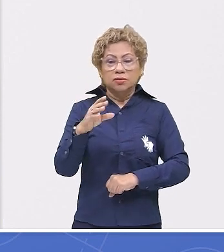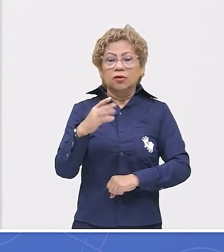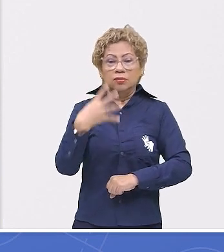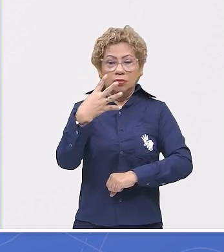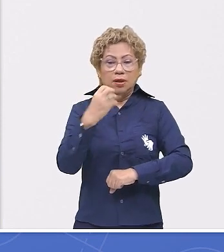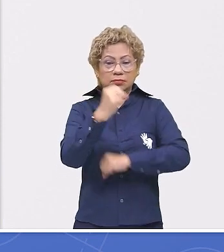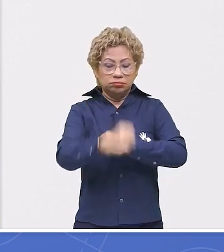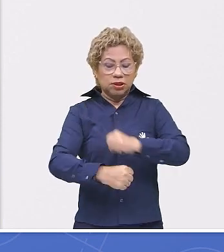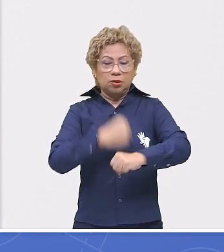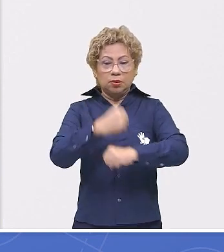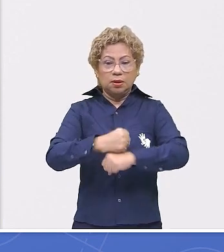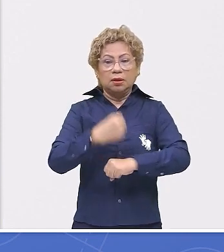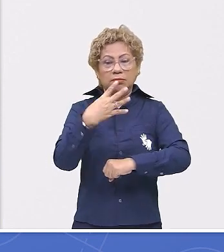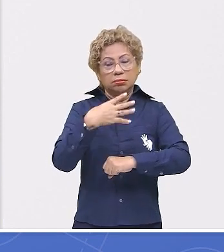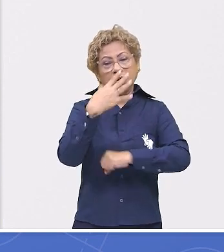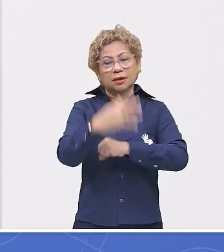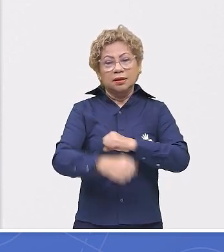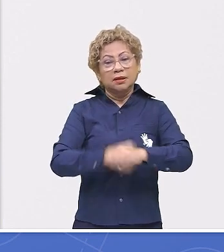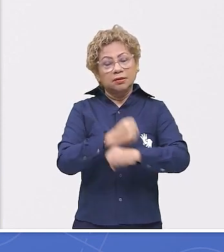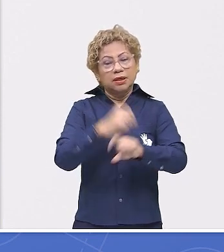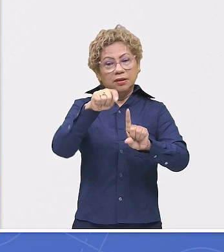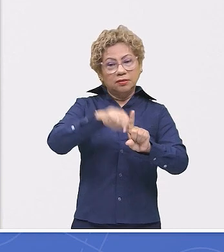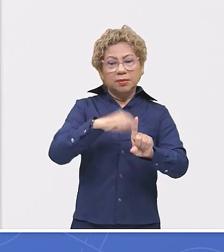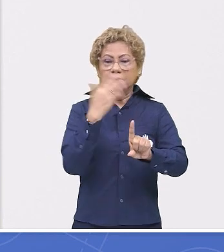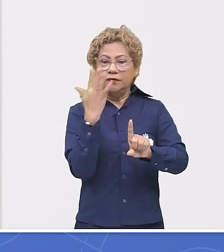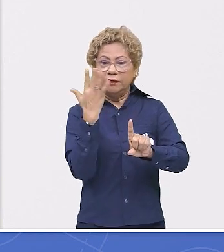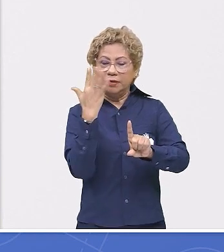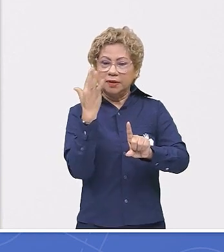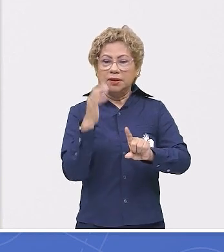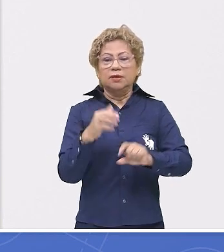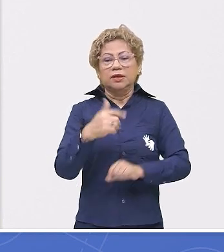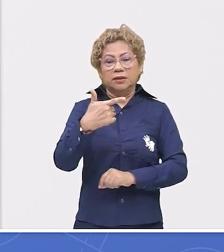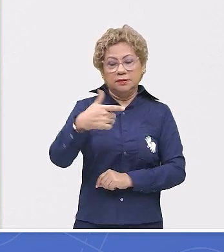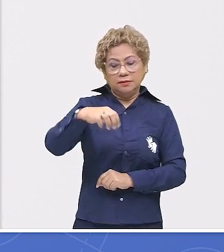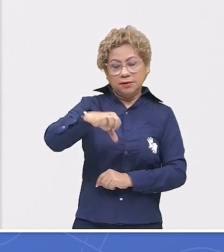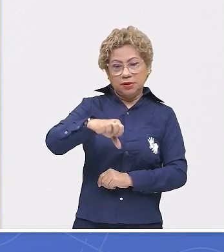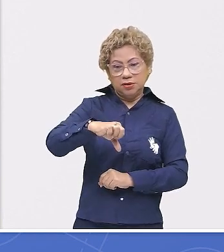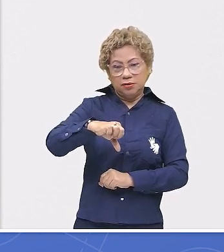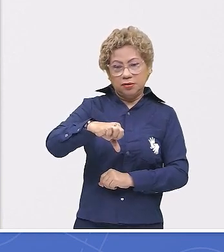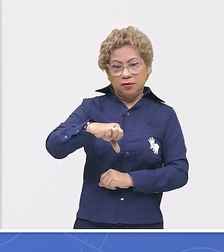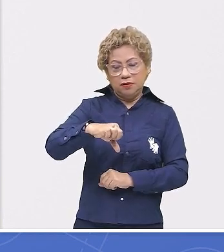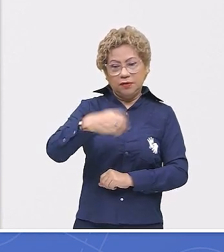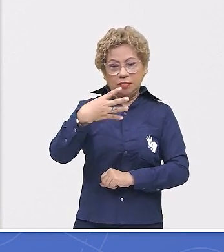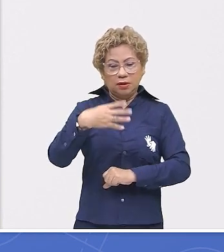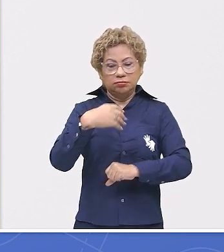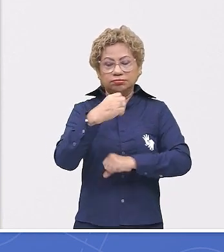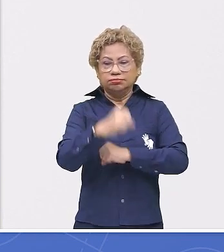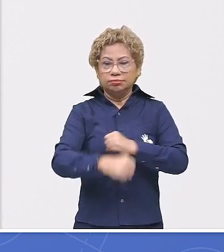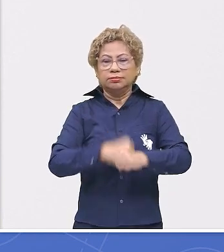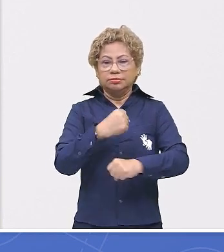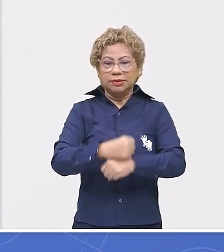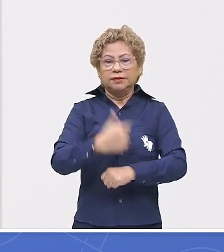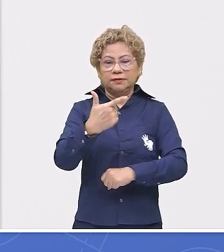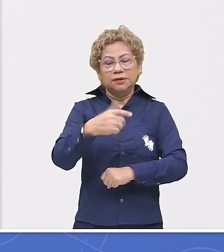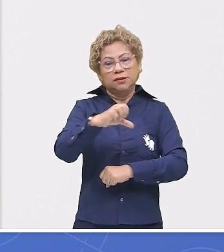surgimento, a soma aí de 24 horas, então vamos ter mais um dia, que é quando só surge o ano